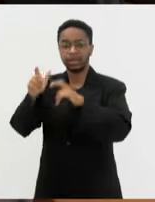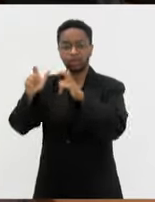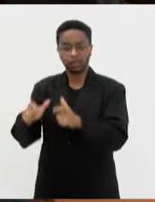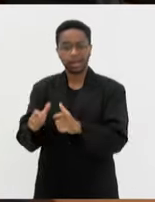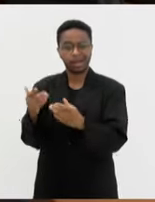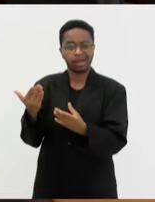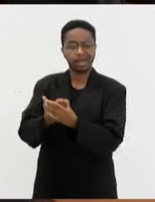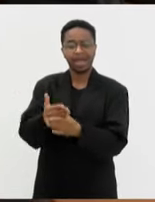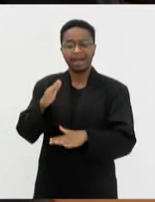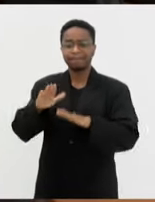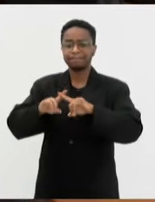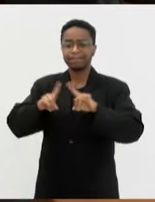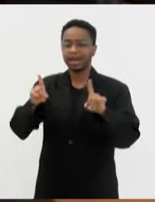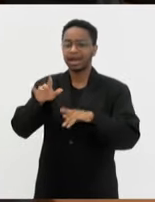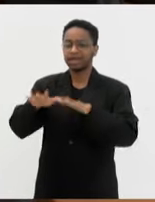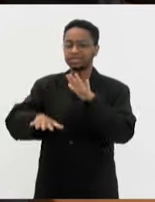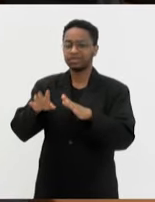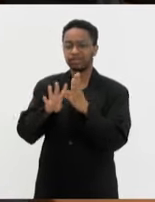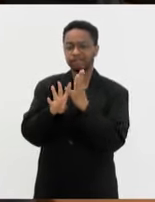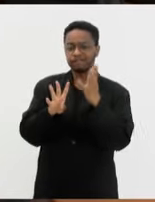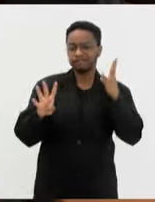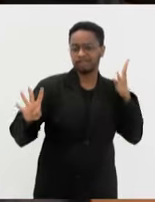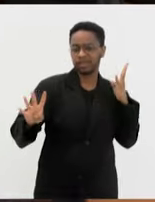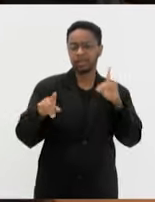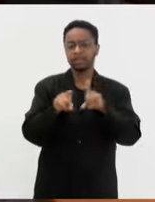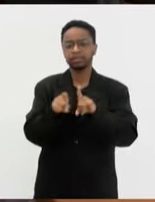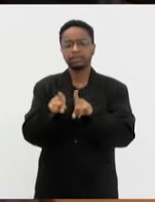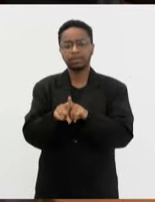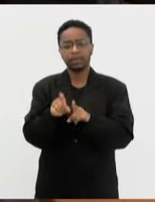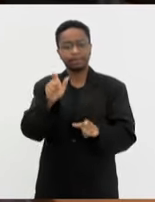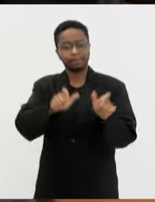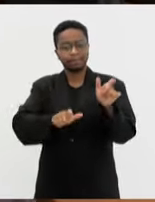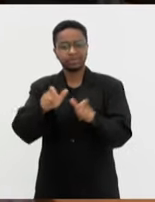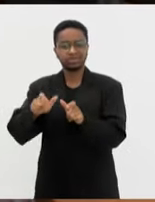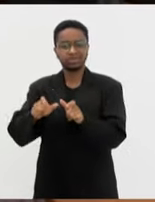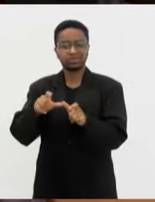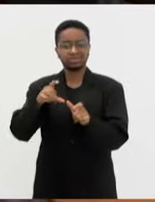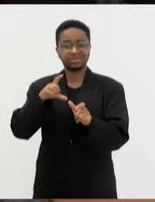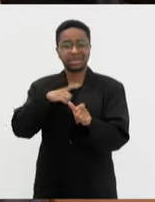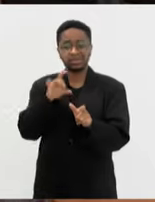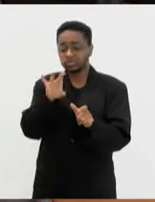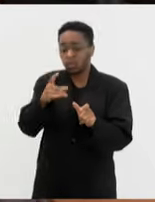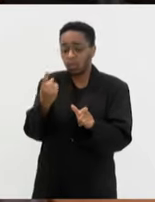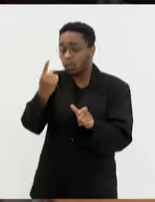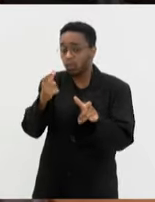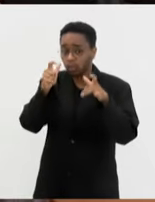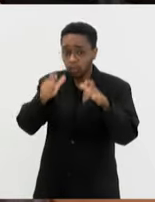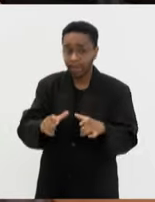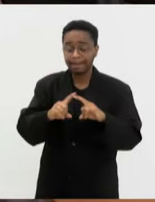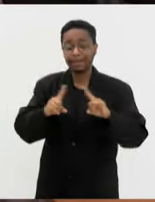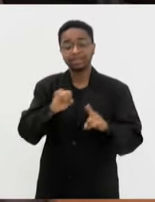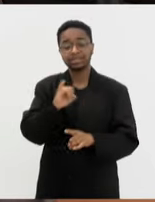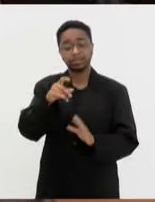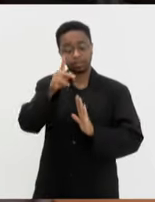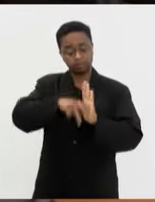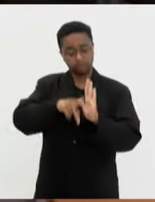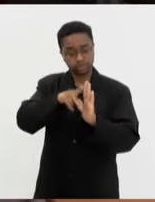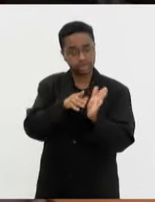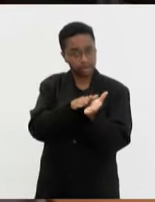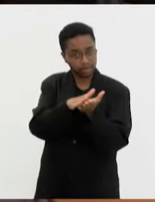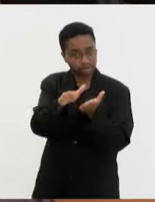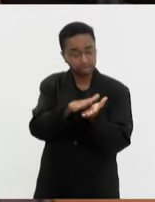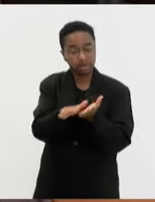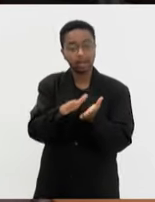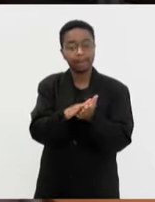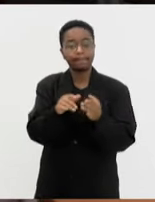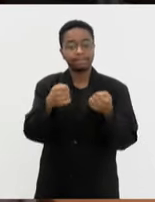né? Muitas das vezes lá a fila é muito grande, são muitos, porque centralizam um local só. A partir do momento que esse projeto vai ajudar a descentralizar,